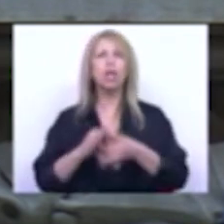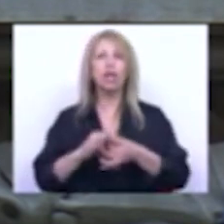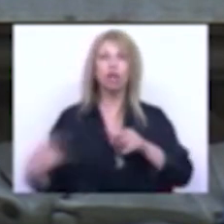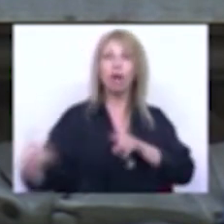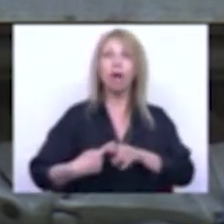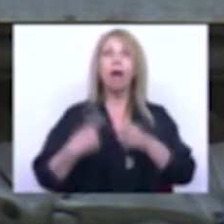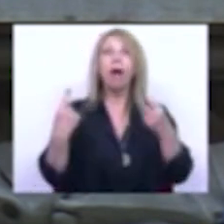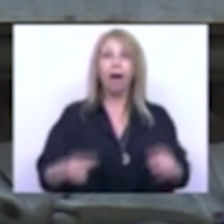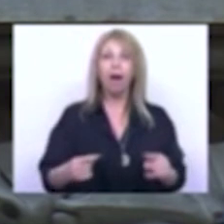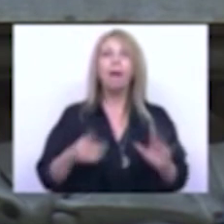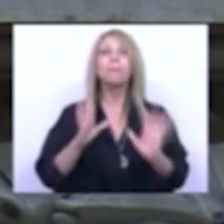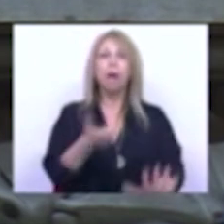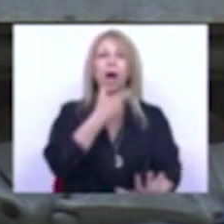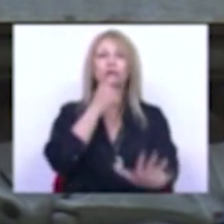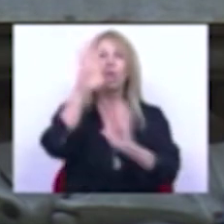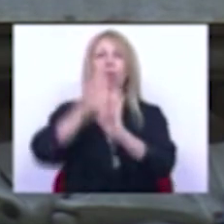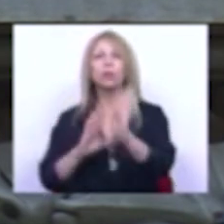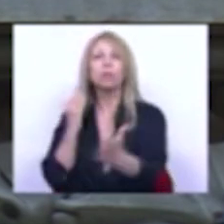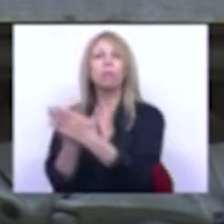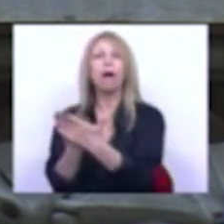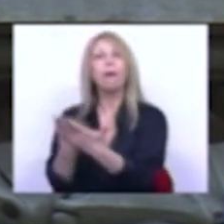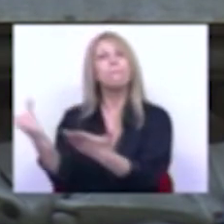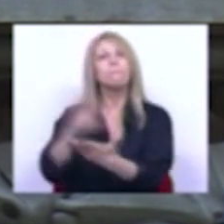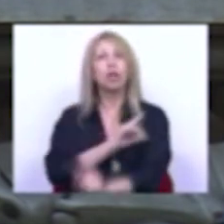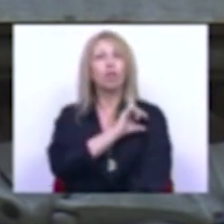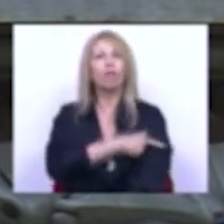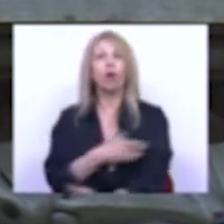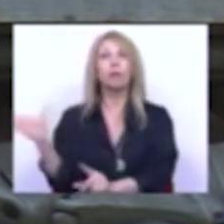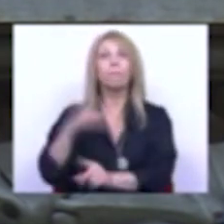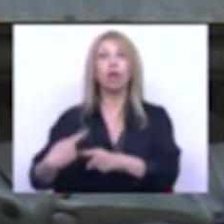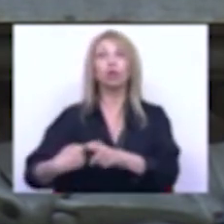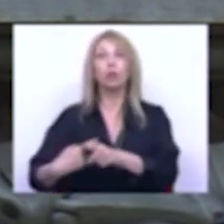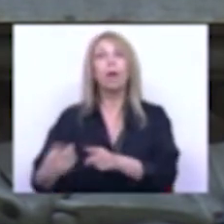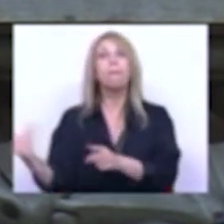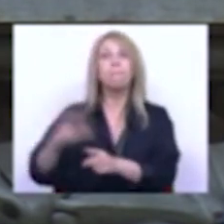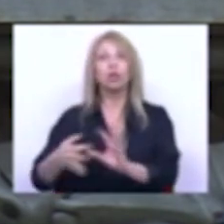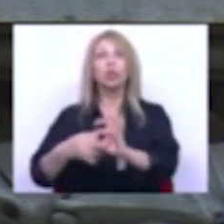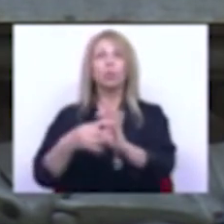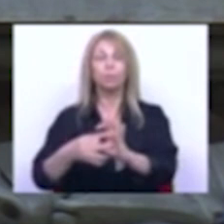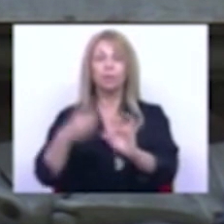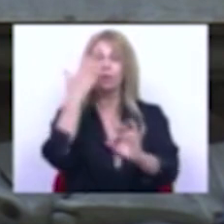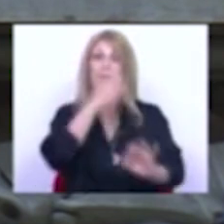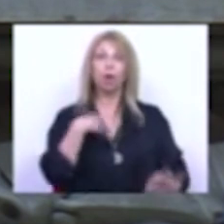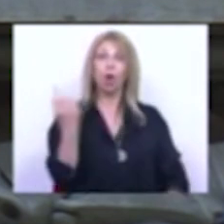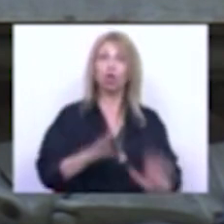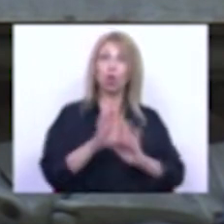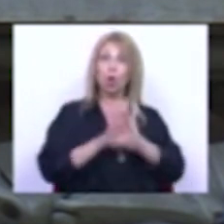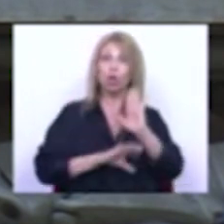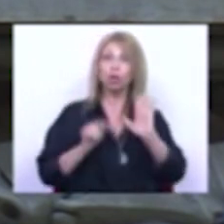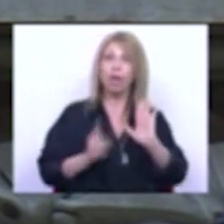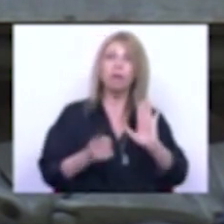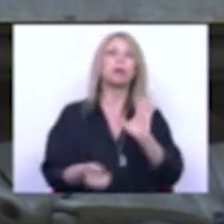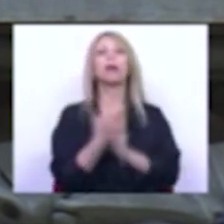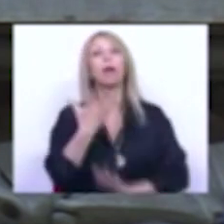condições para serem ainda mais fortes, unidas e motivadas. Porque se não quisermos criar essas condições, não nos